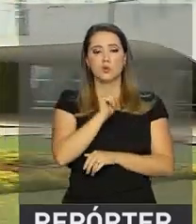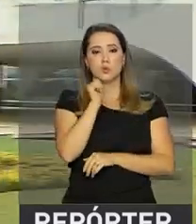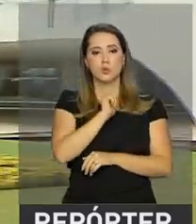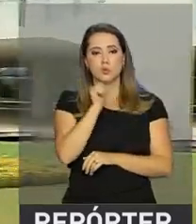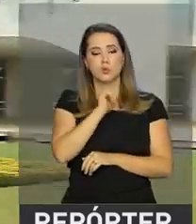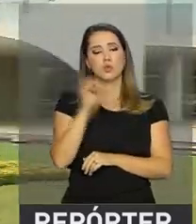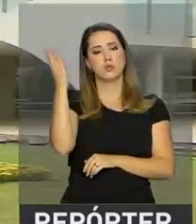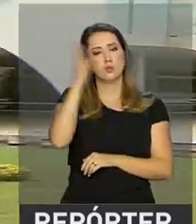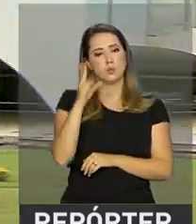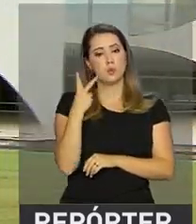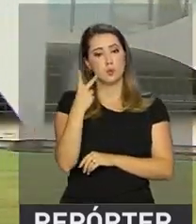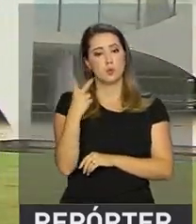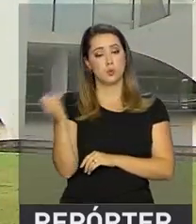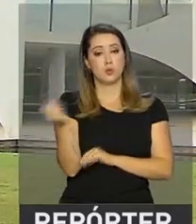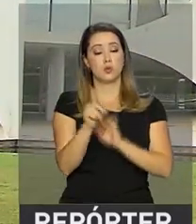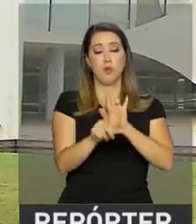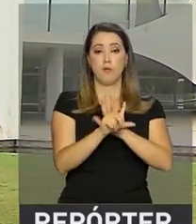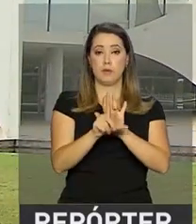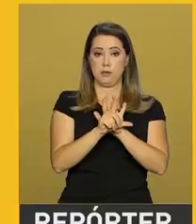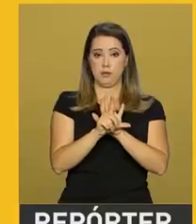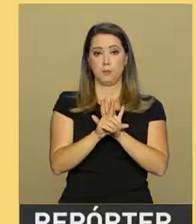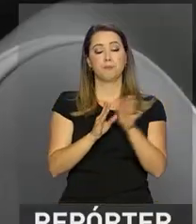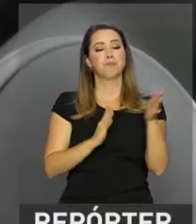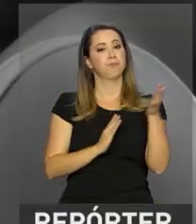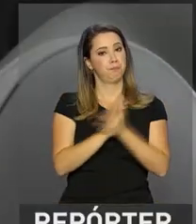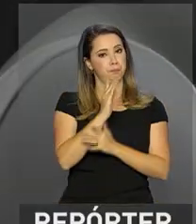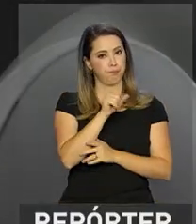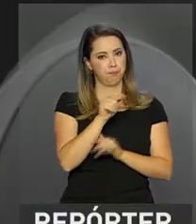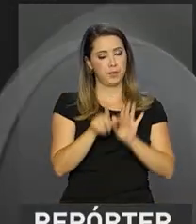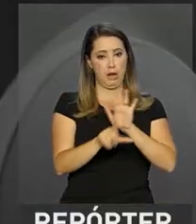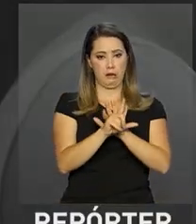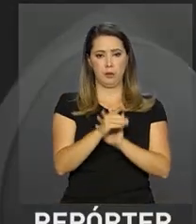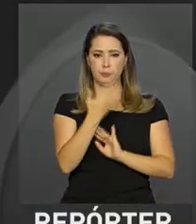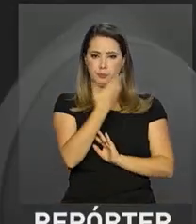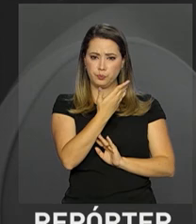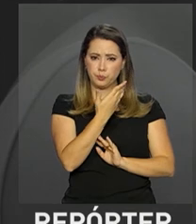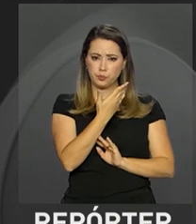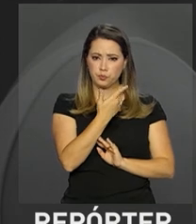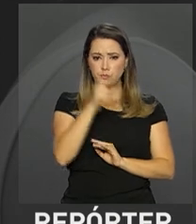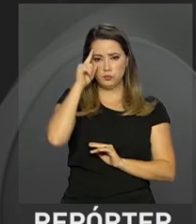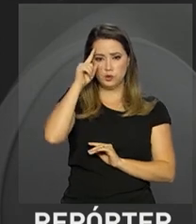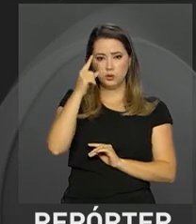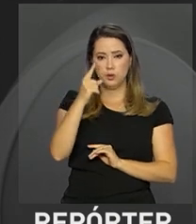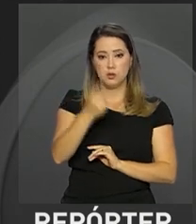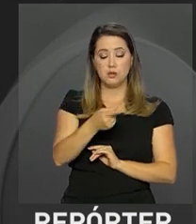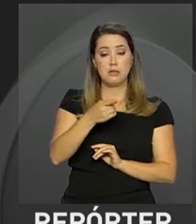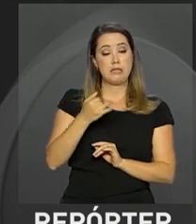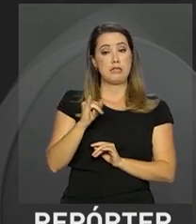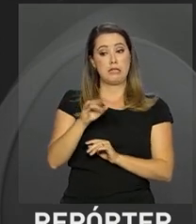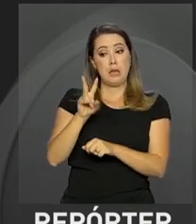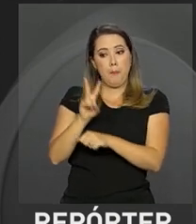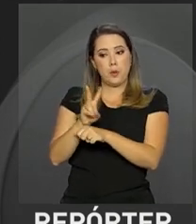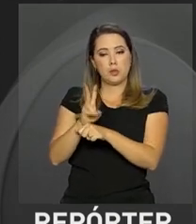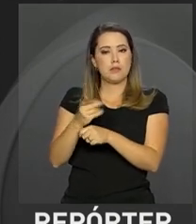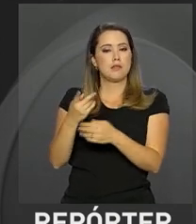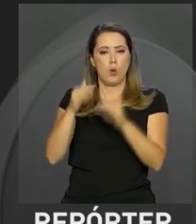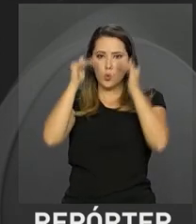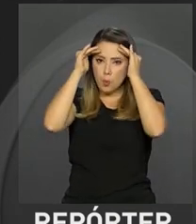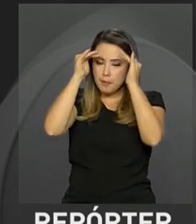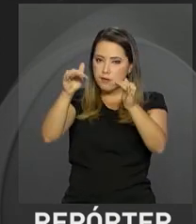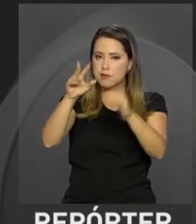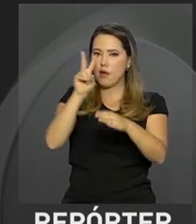novas leis foram sancionadas pelo governo federal a lei torna crime o descumprimento de medidas protetivas da lei maria da penha